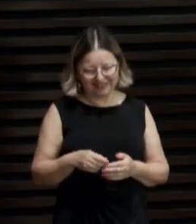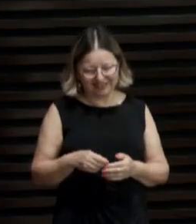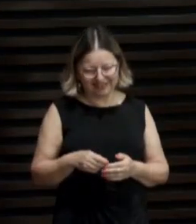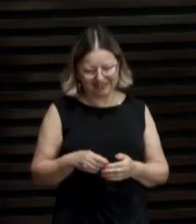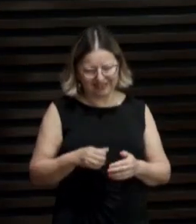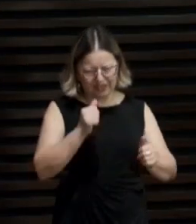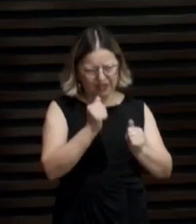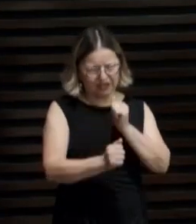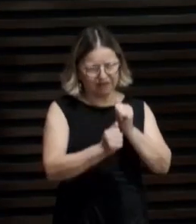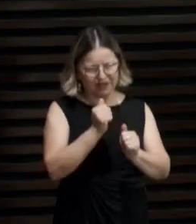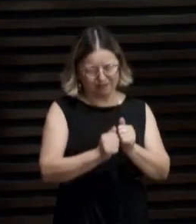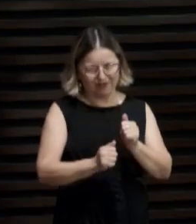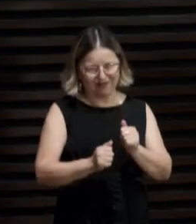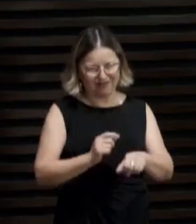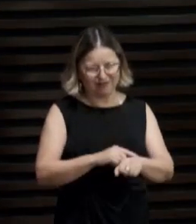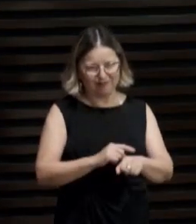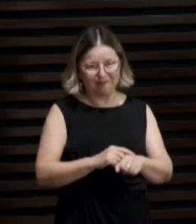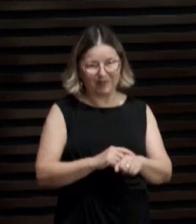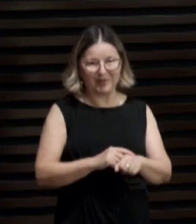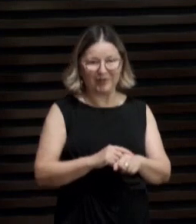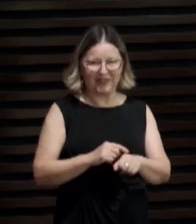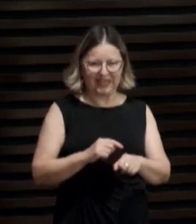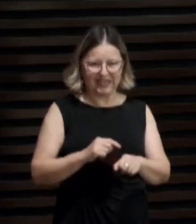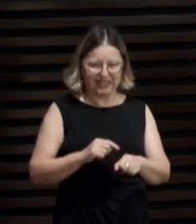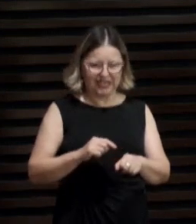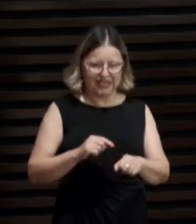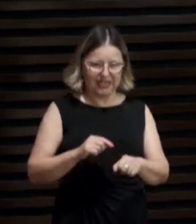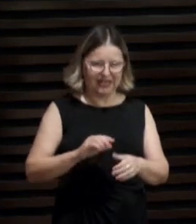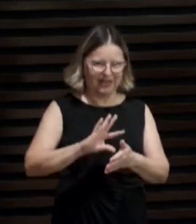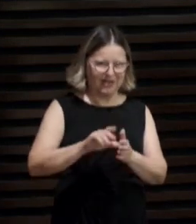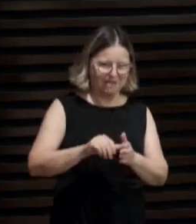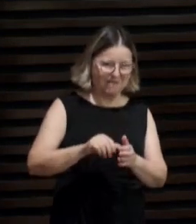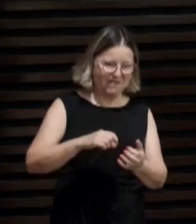um vai tomar a bola do outro, o diabo ele não vem para te dar um toquezinho.